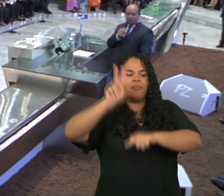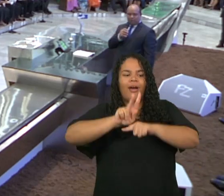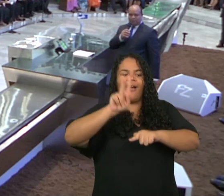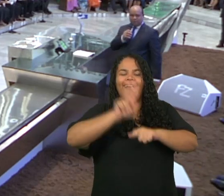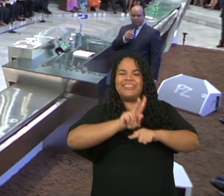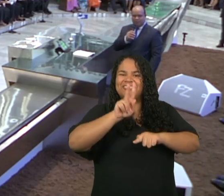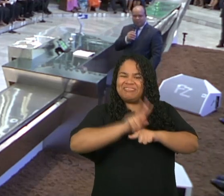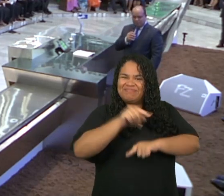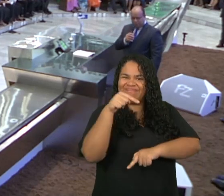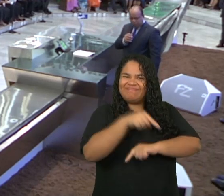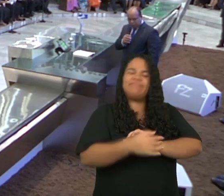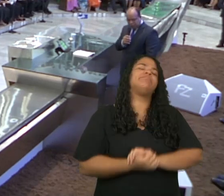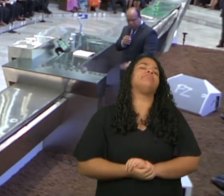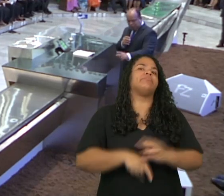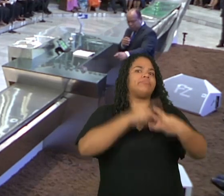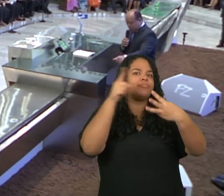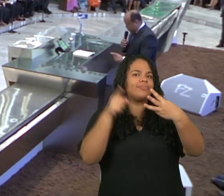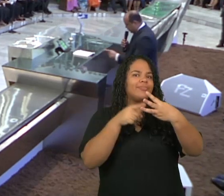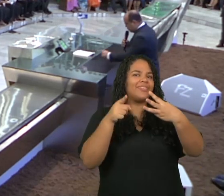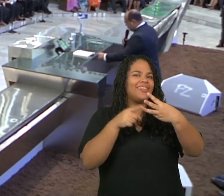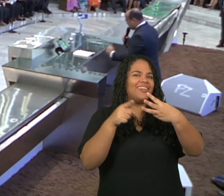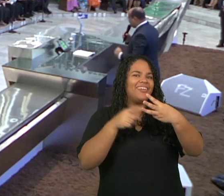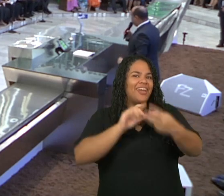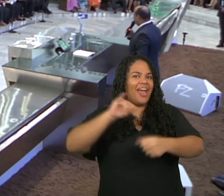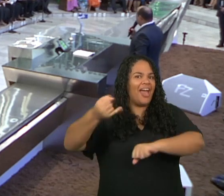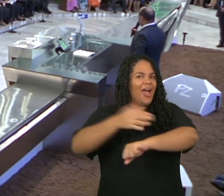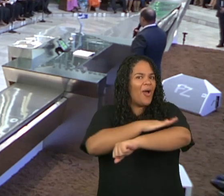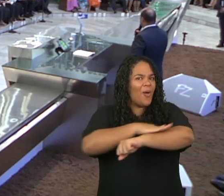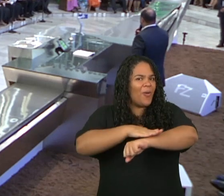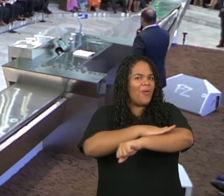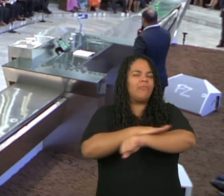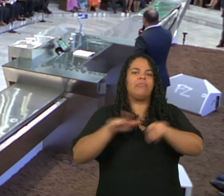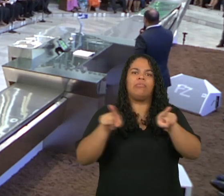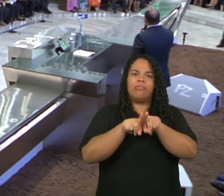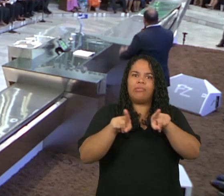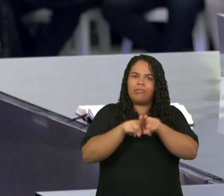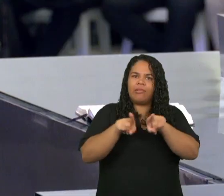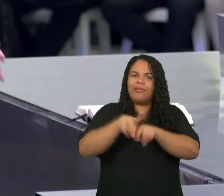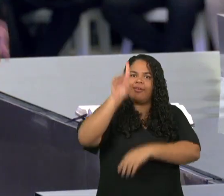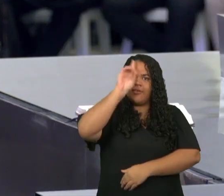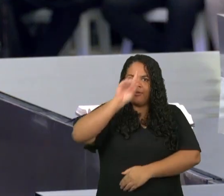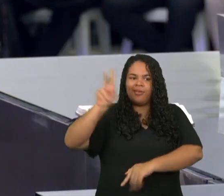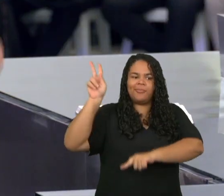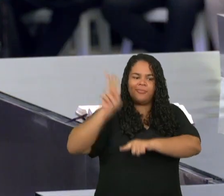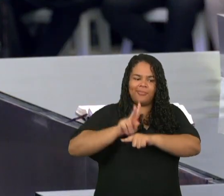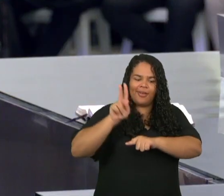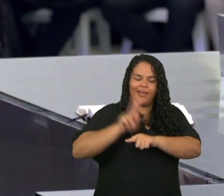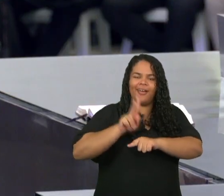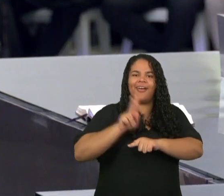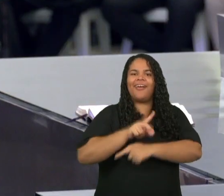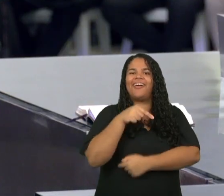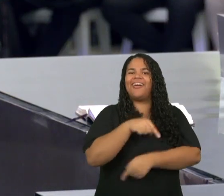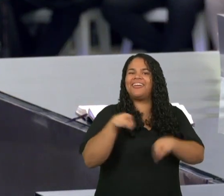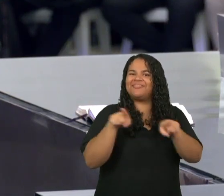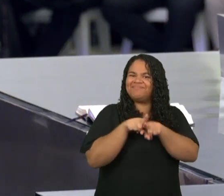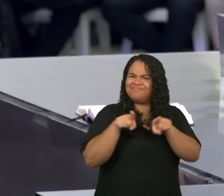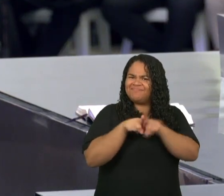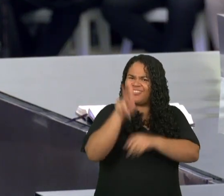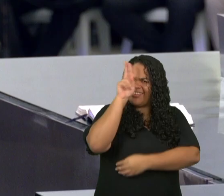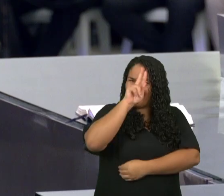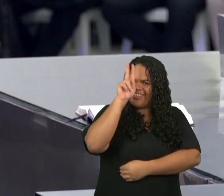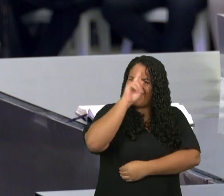Jacó. Deus disse a Esaú: não, Jacó sim. Jacó foi preservado. Se